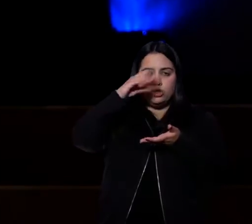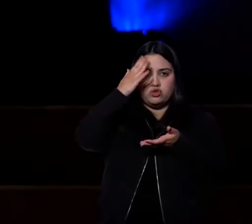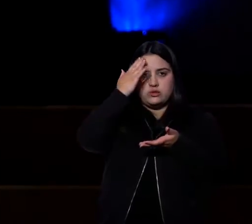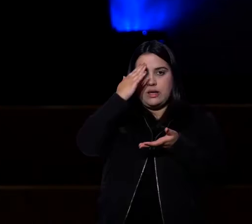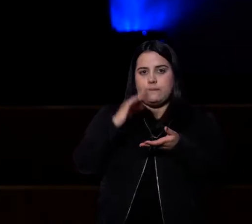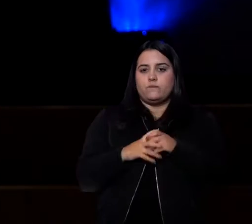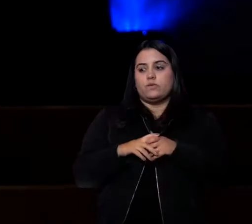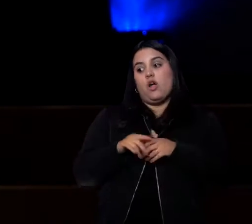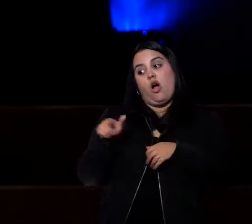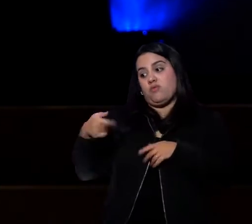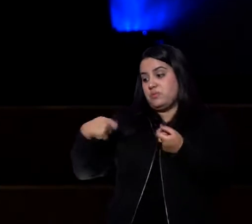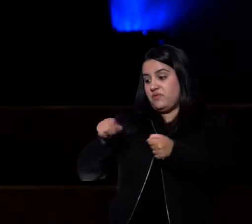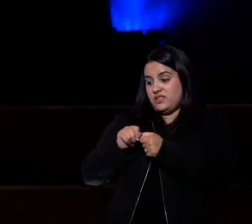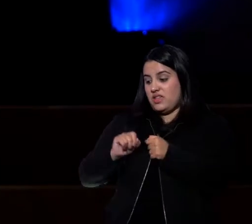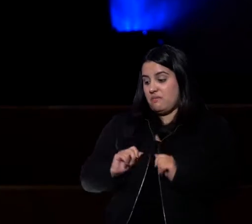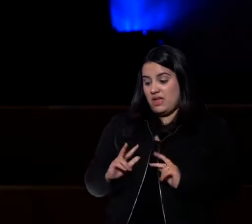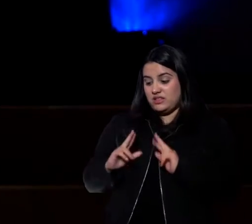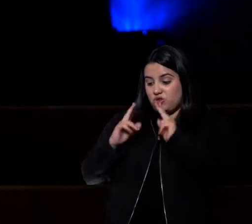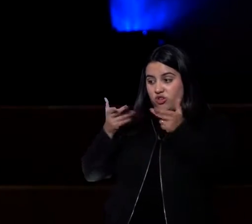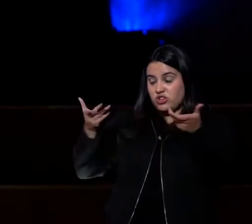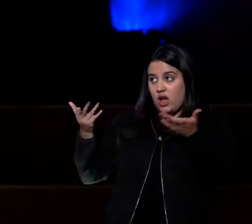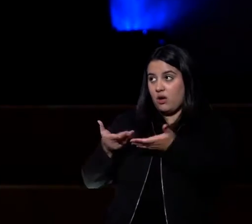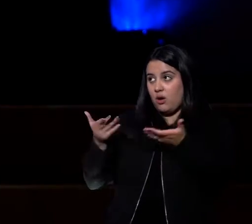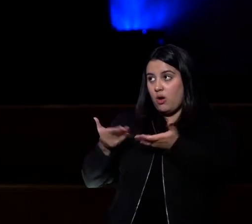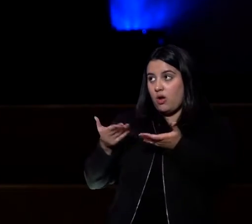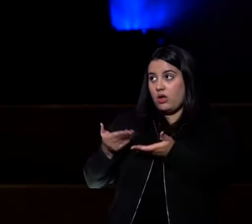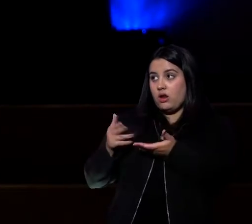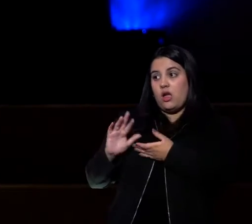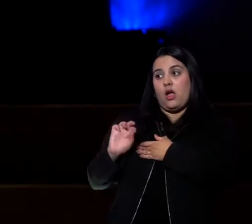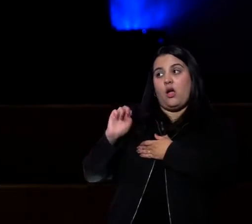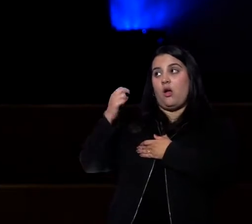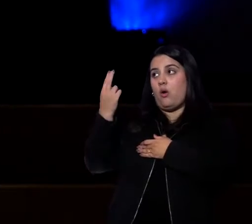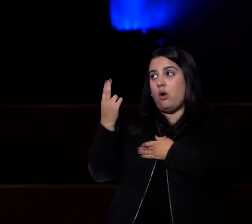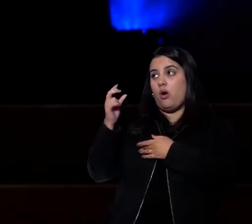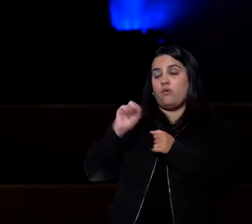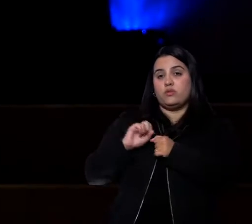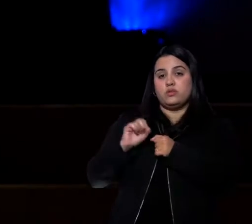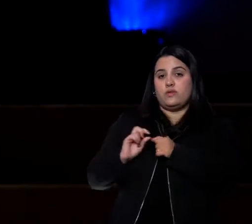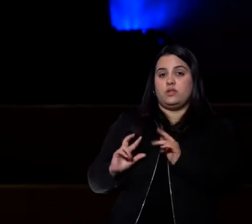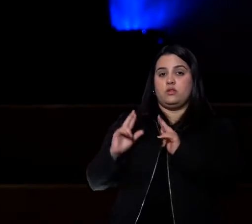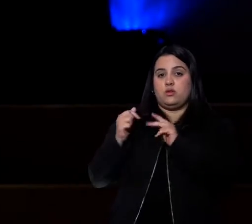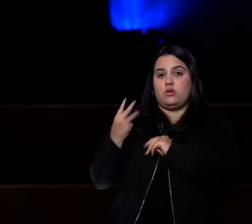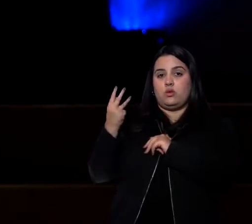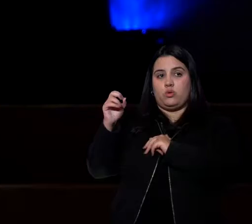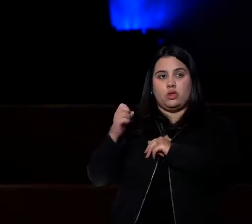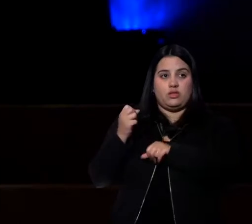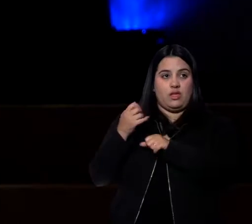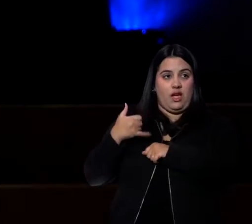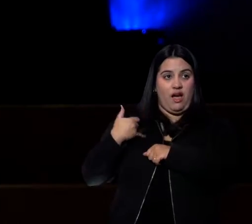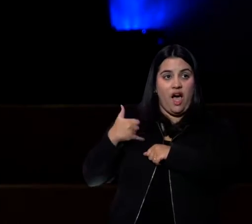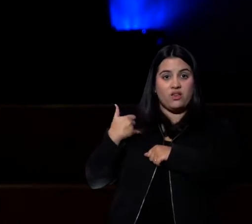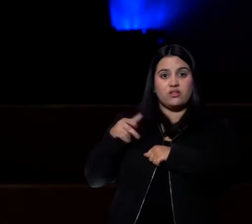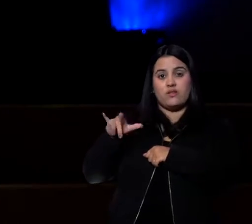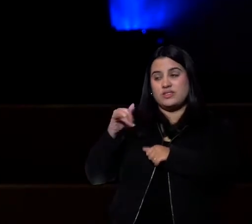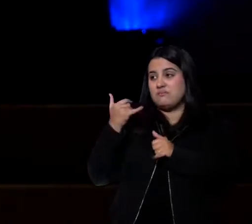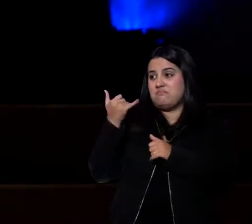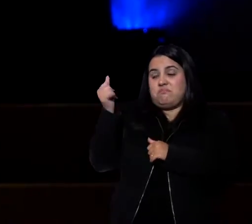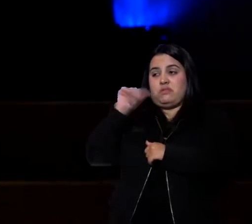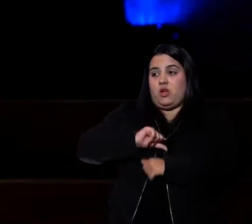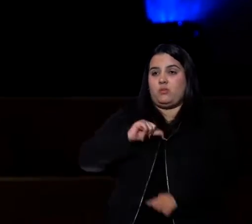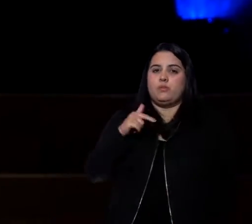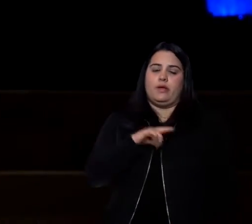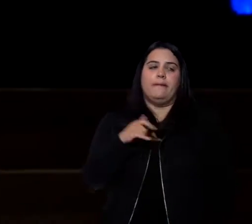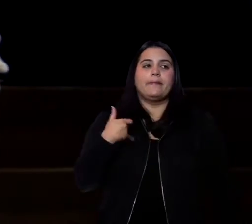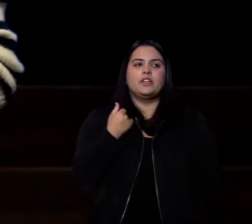ou você faz a cirurgia agora, ou você faz a cirurgia com 30 anos e vai ser muito pior. E eu tinha 16 anos. Aí